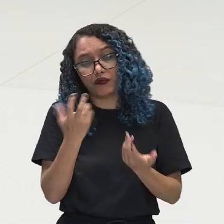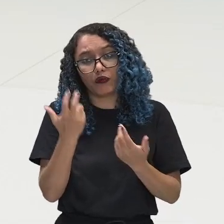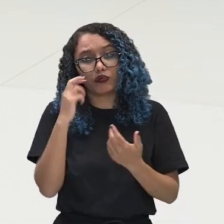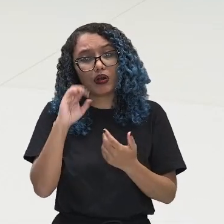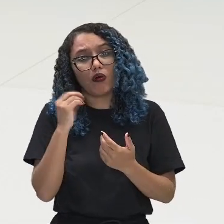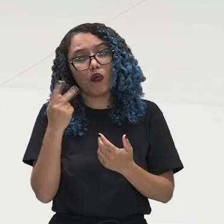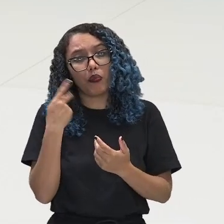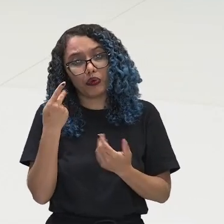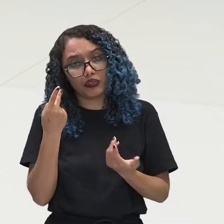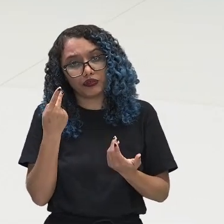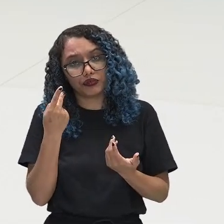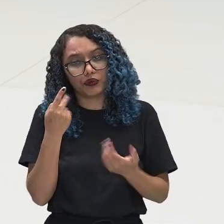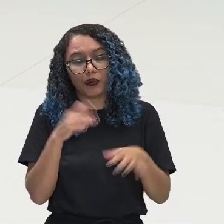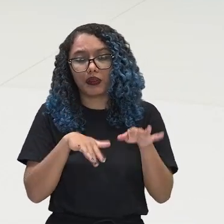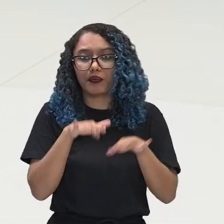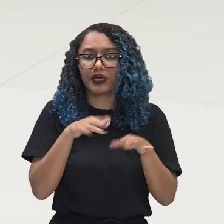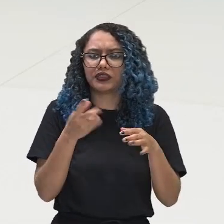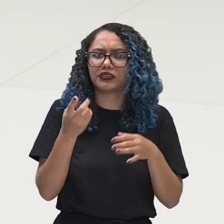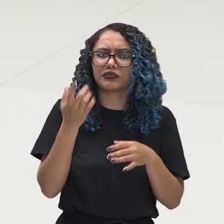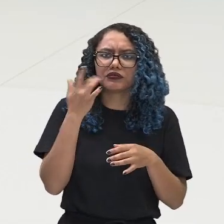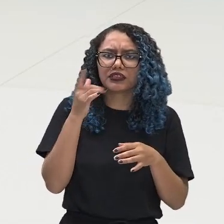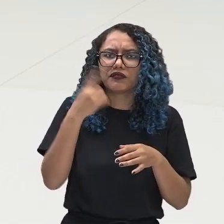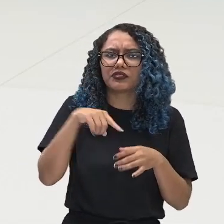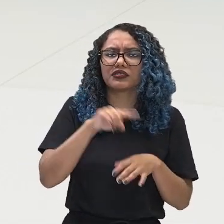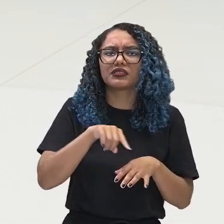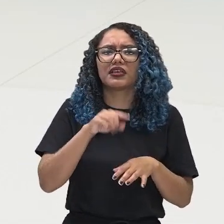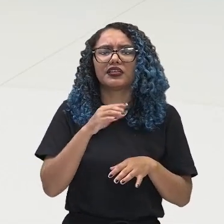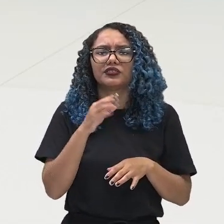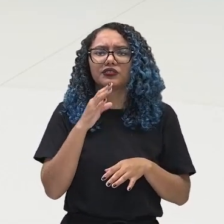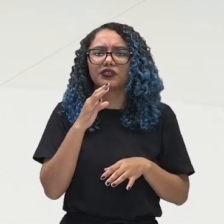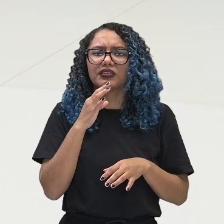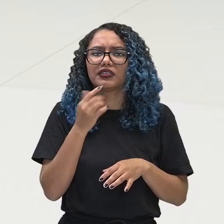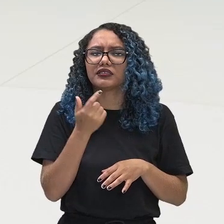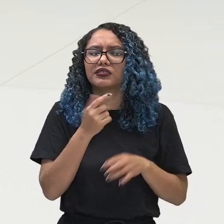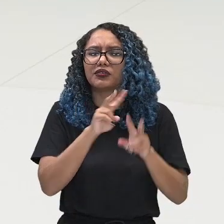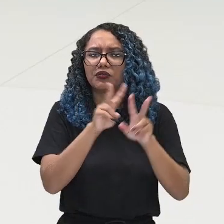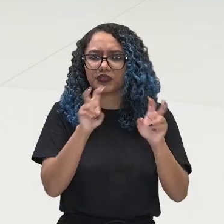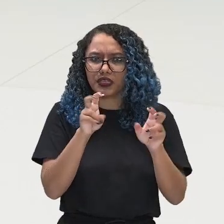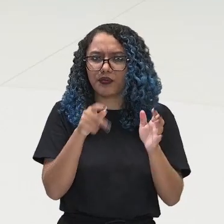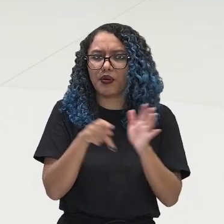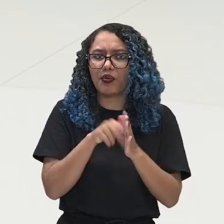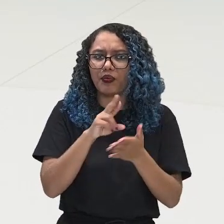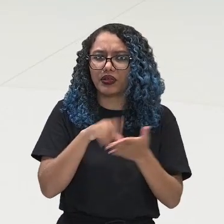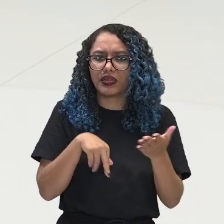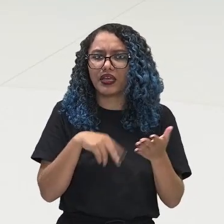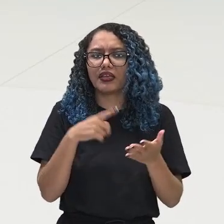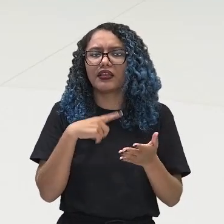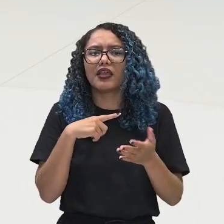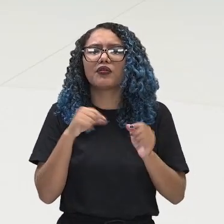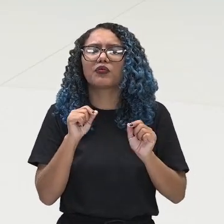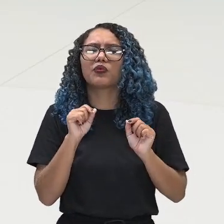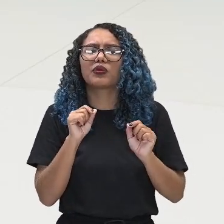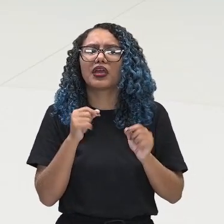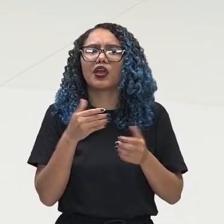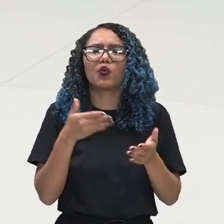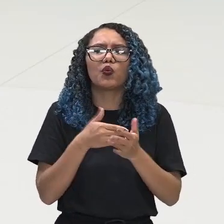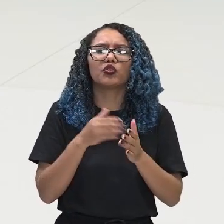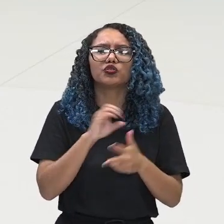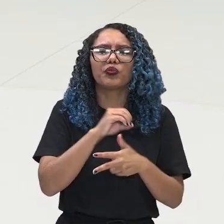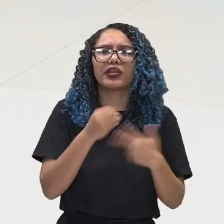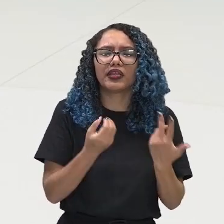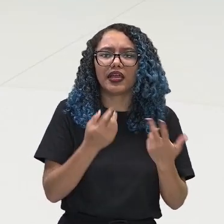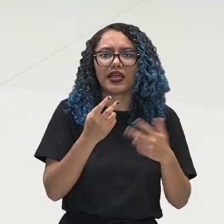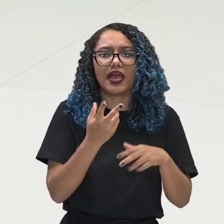político. Não sei se vocês acompanharam os últimos temas aí do Enem. Um se voltou para a questão do trabalho doméstico, foi o último Enem, não